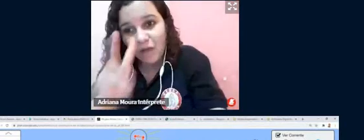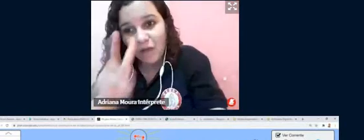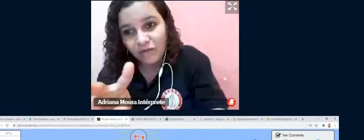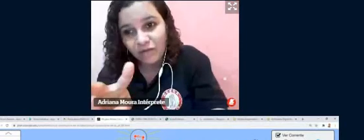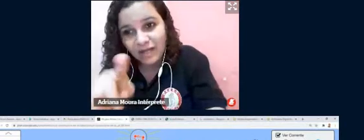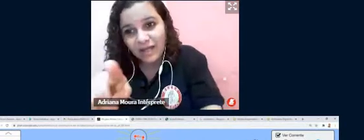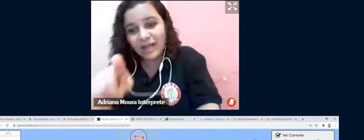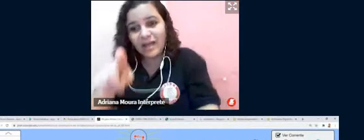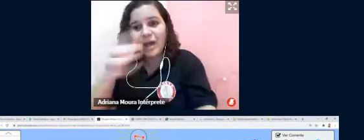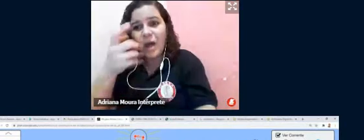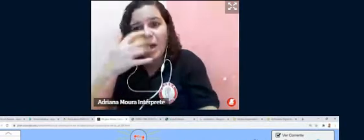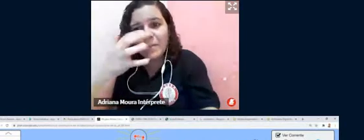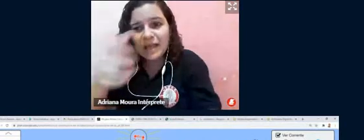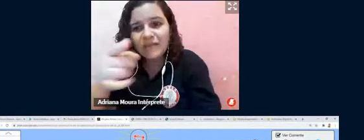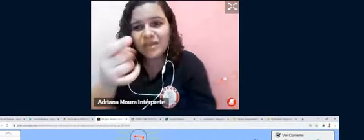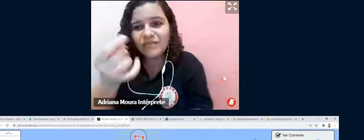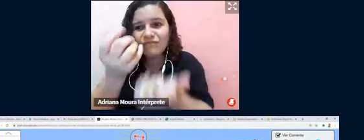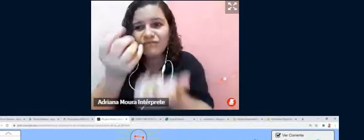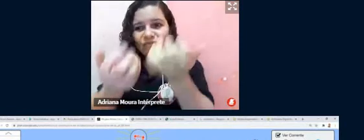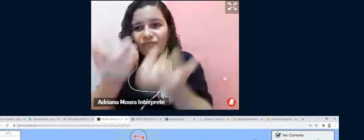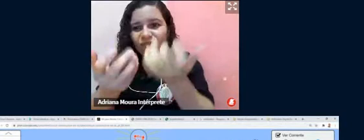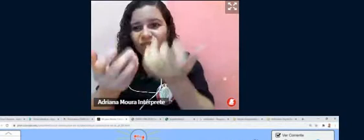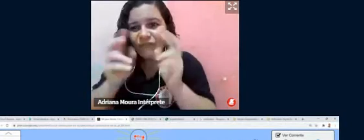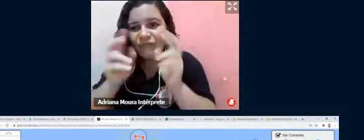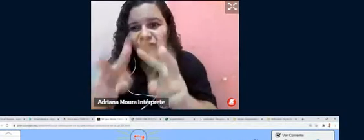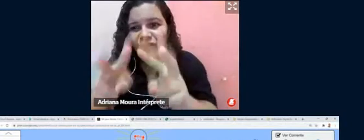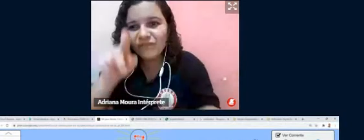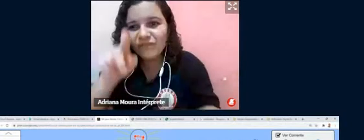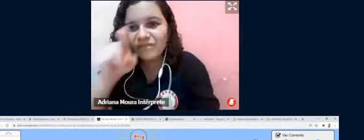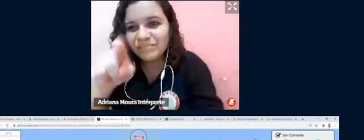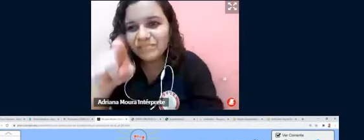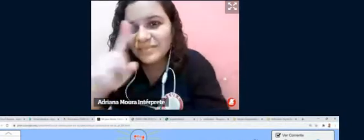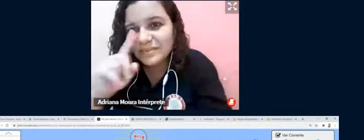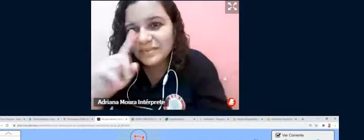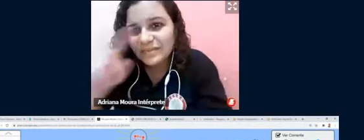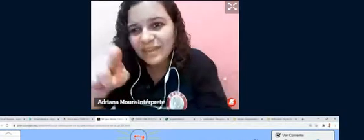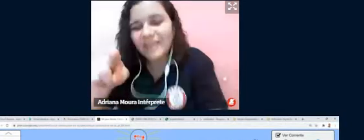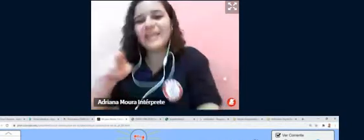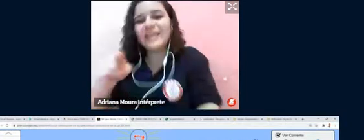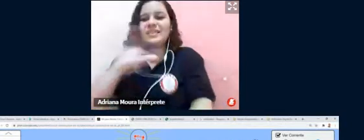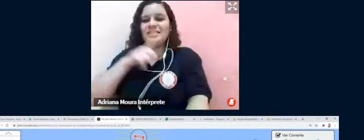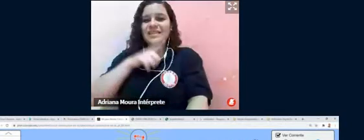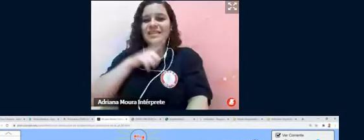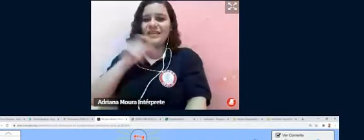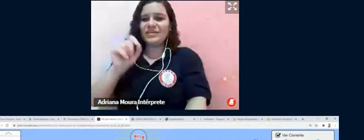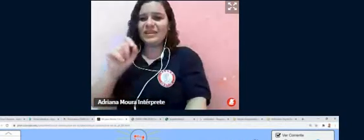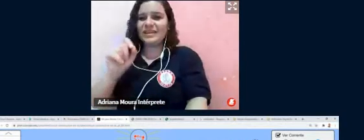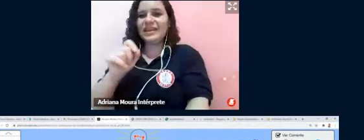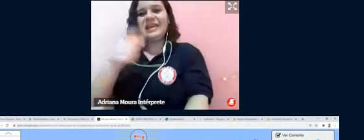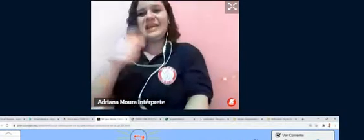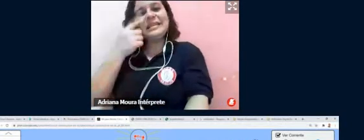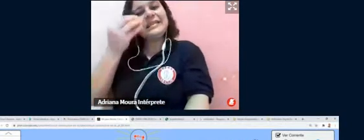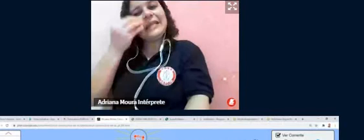Agora você observa que ele representou aqui, ó, atingido o limite de velocidade da animação. Quer dizer, nem a simulação consegue